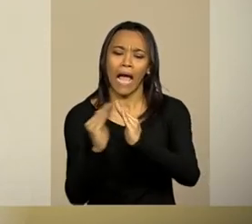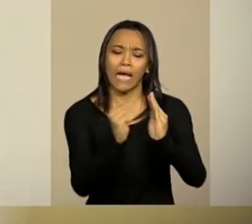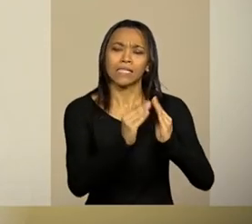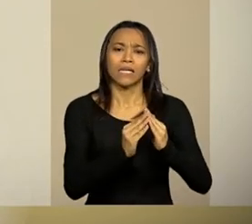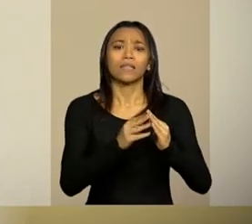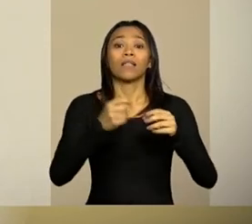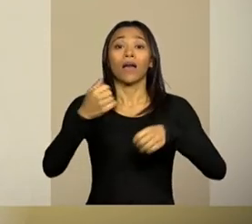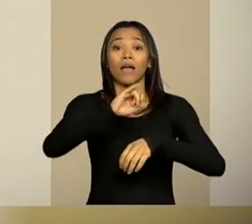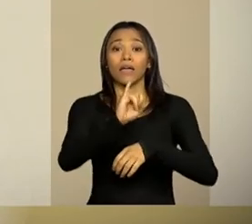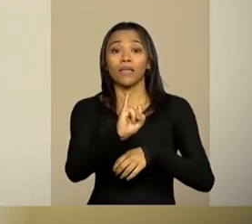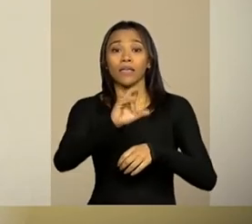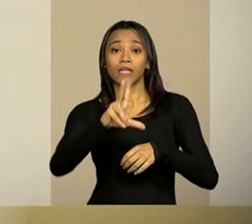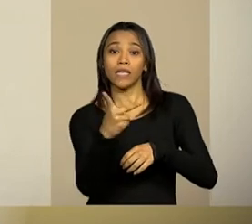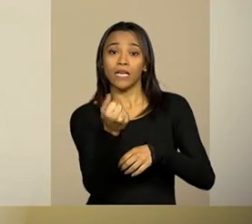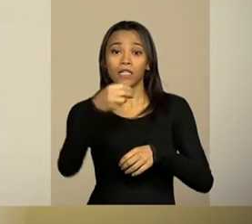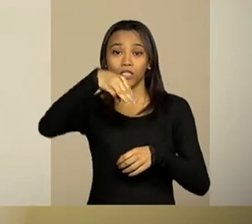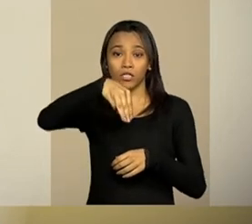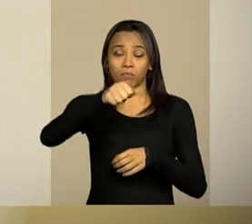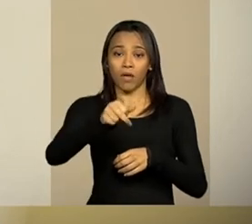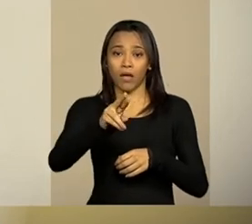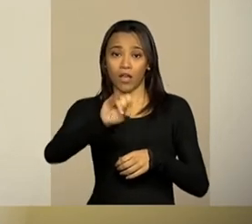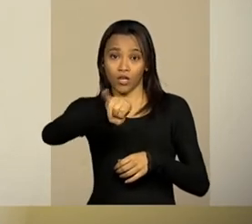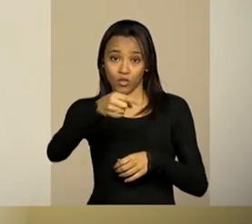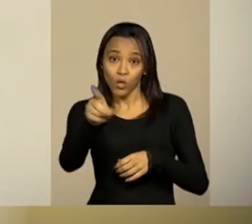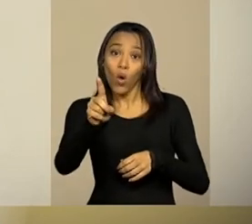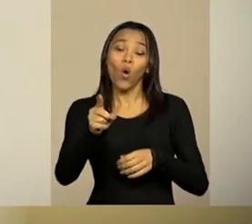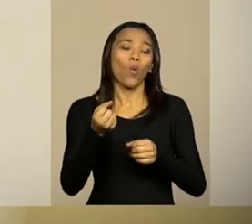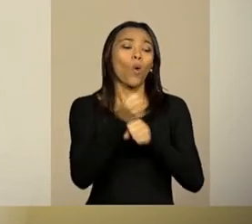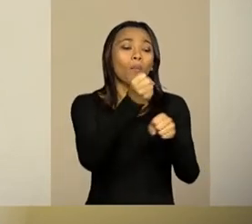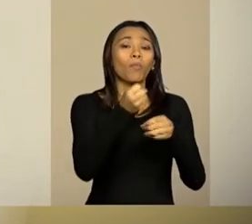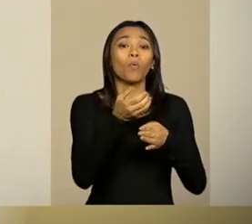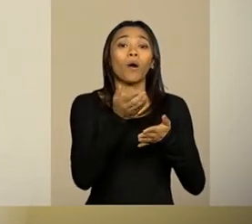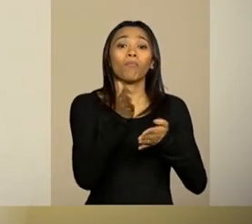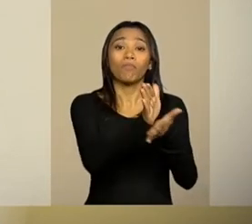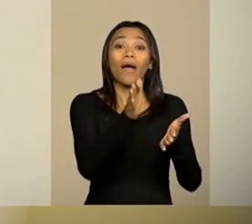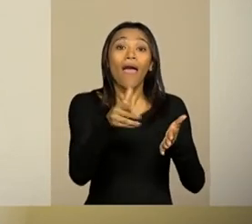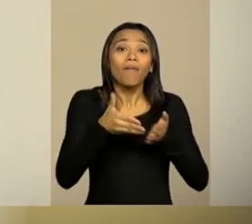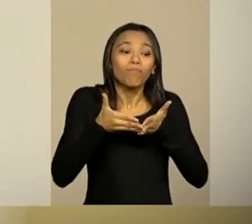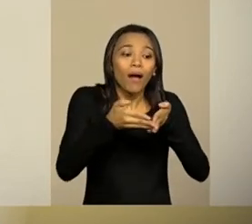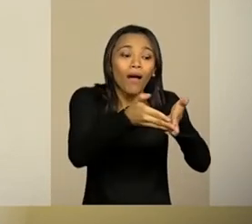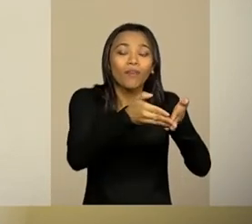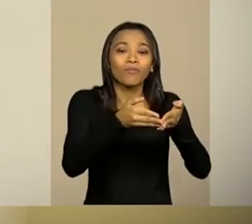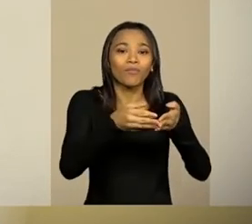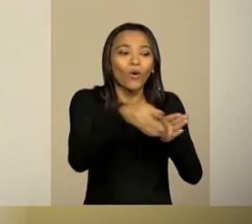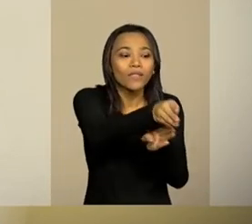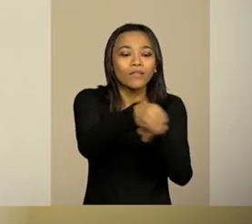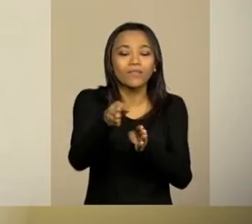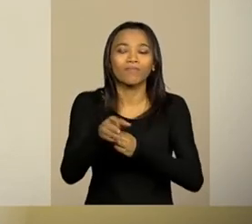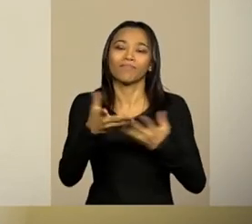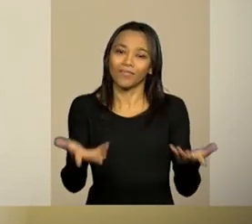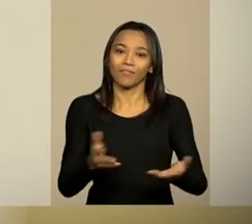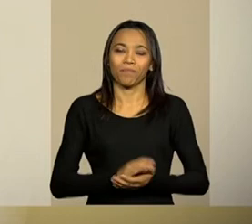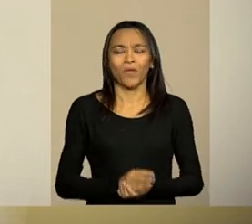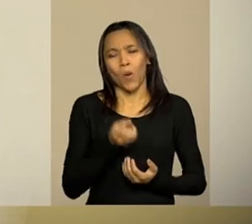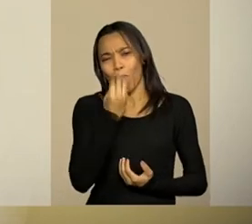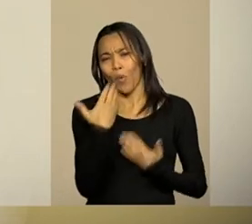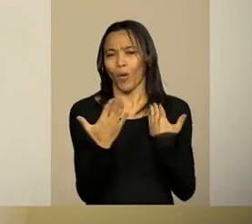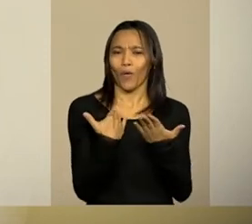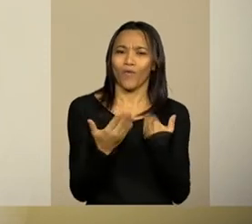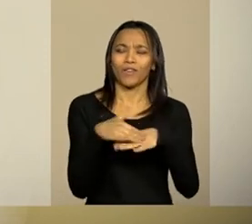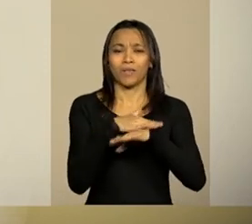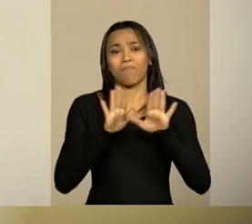o apoio chega por barco isso Luciano é mais proteção e mais cidadania para as mulheres é muito boa